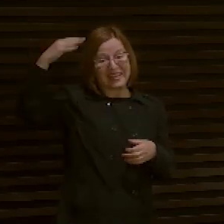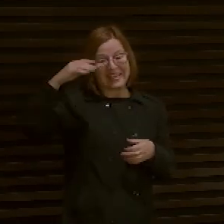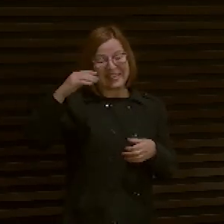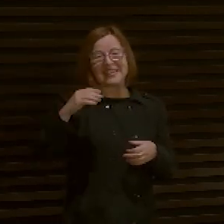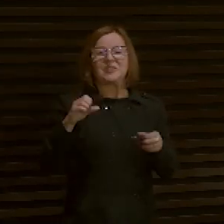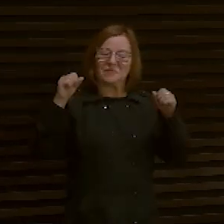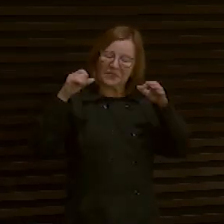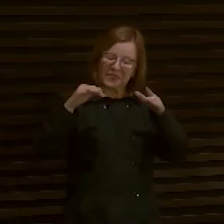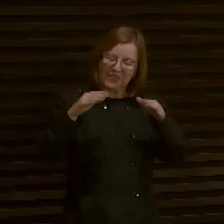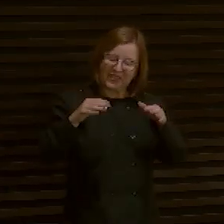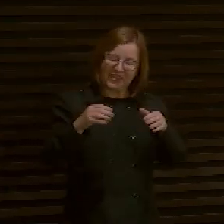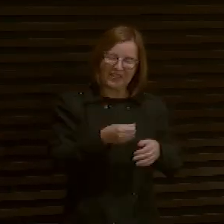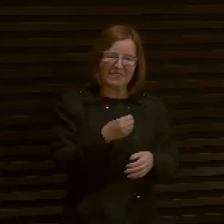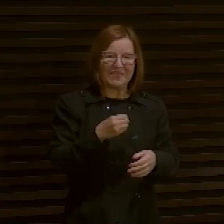liberto.